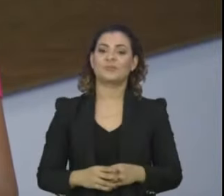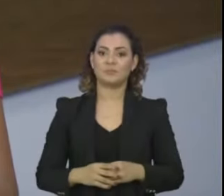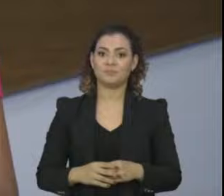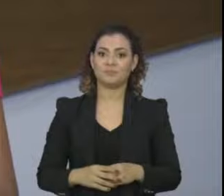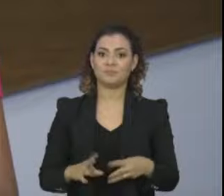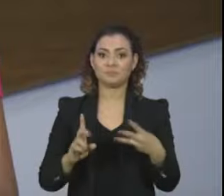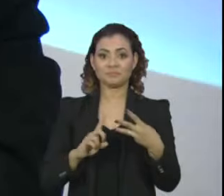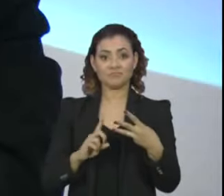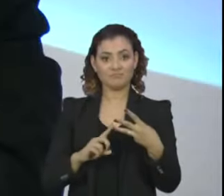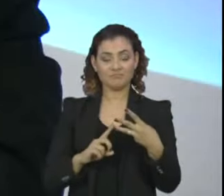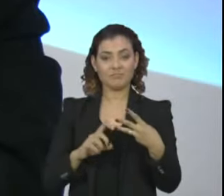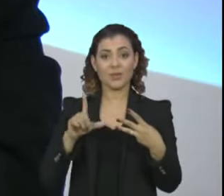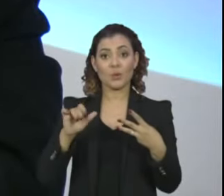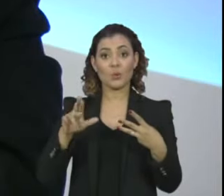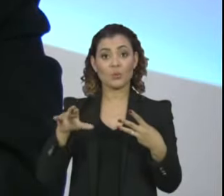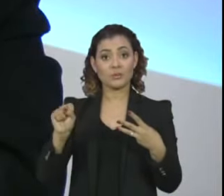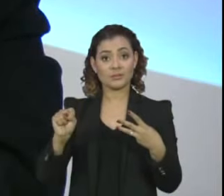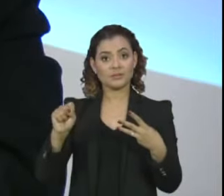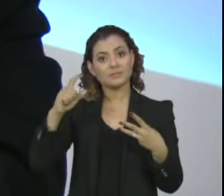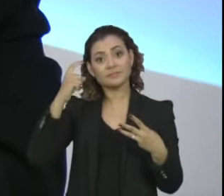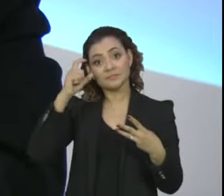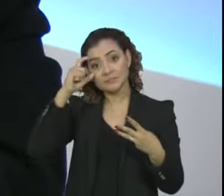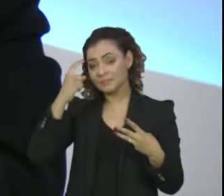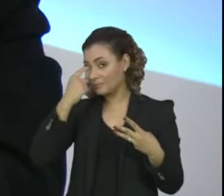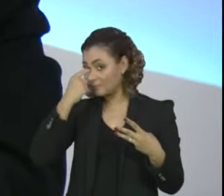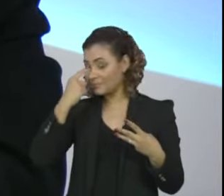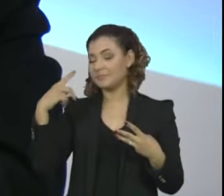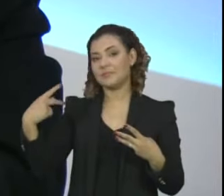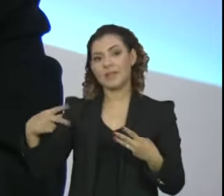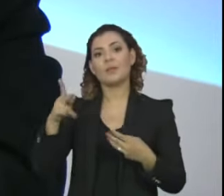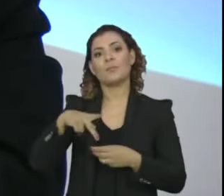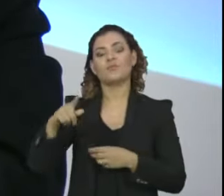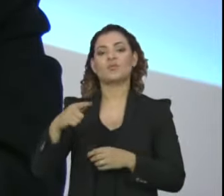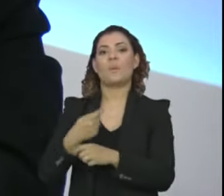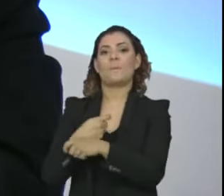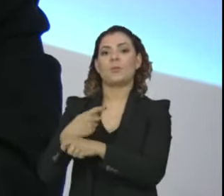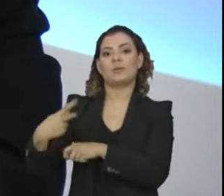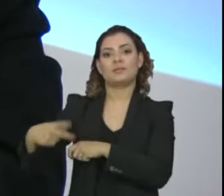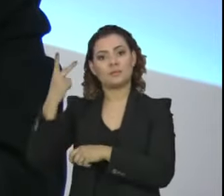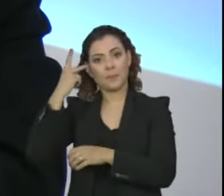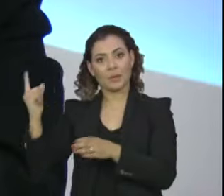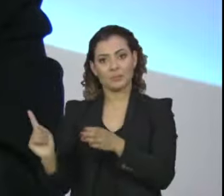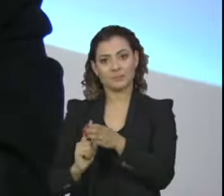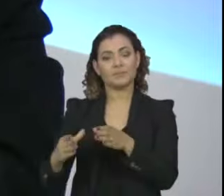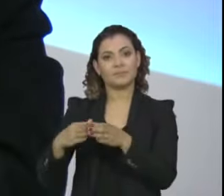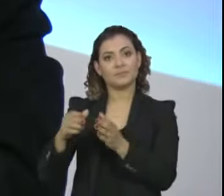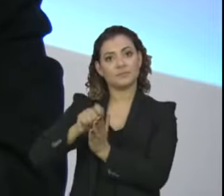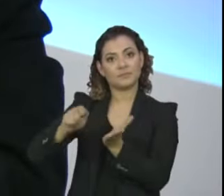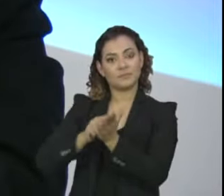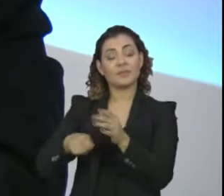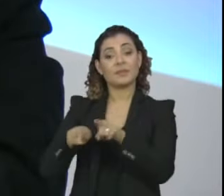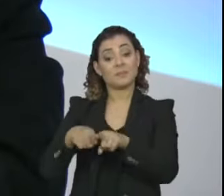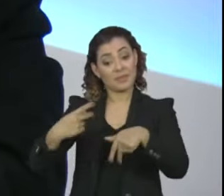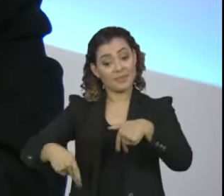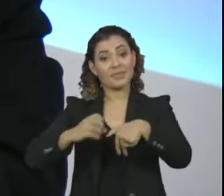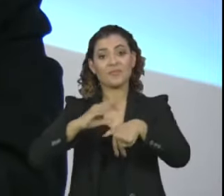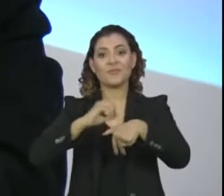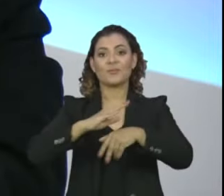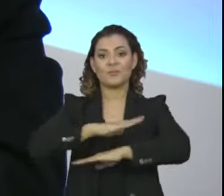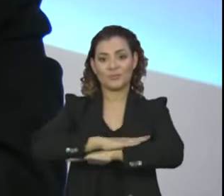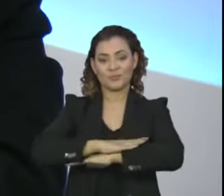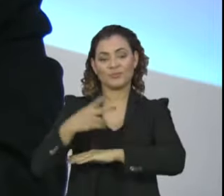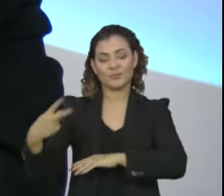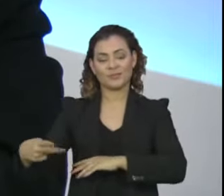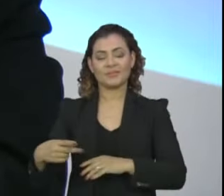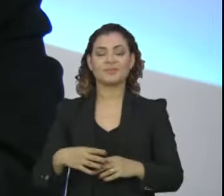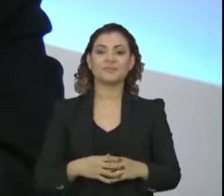Tarde da TV Cultura Luiz Felipe Pondé professor da PUC São Paulo colunista da Folha de São Paulo e apresentador do programa